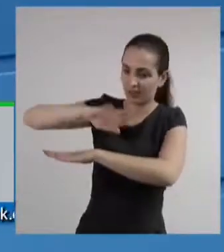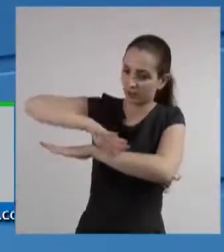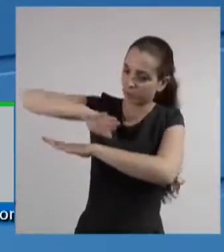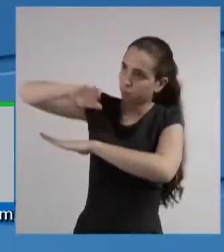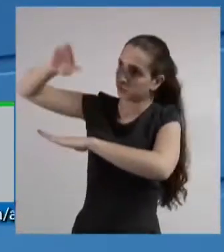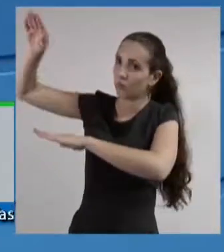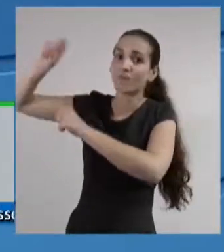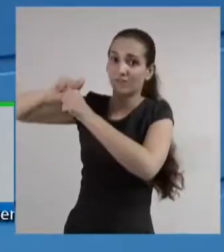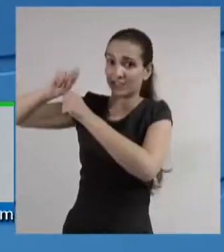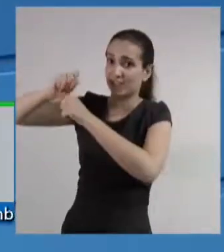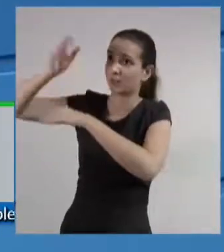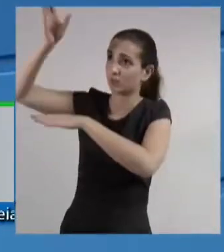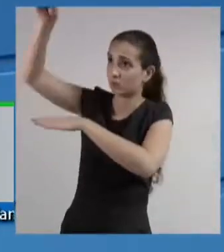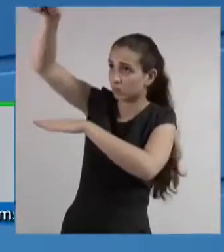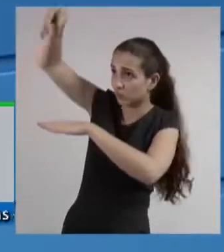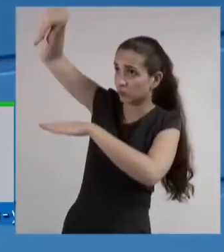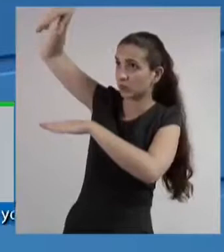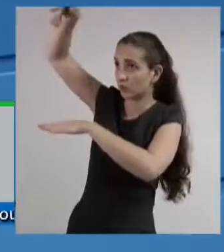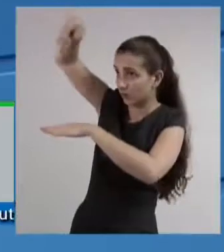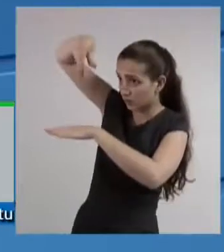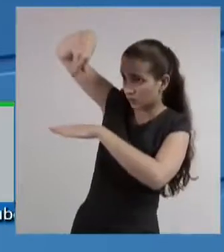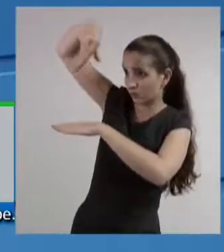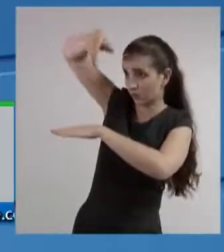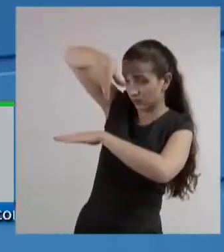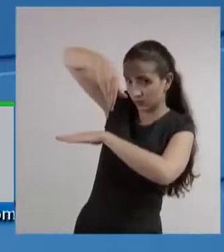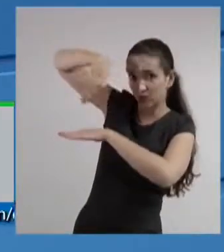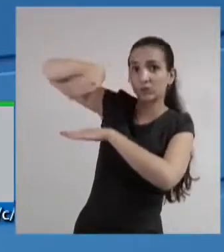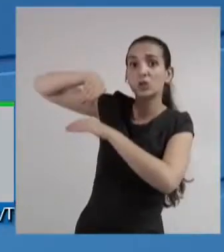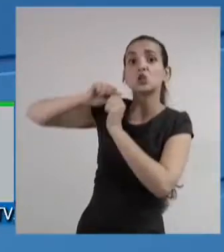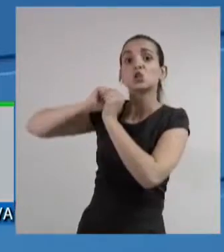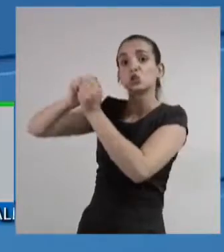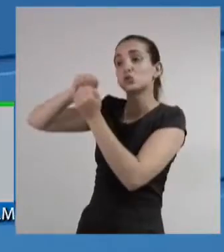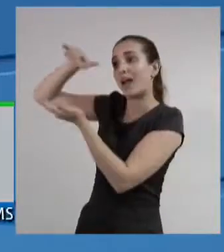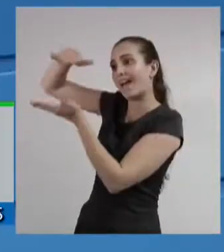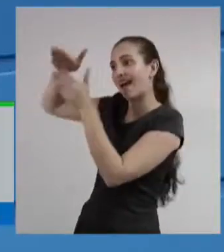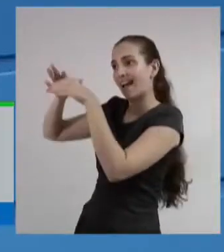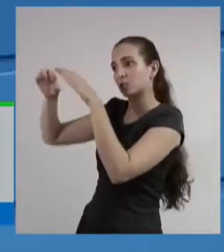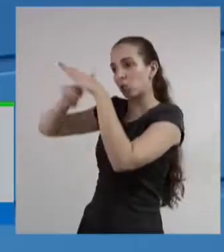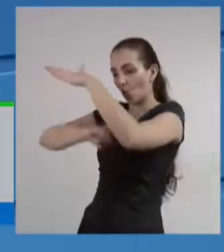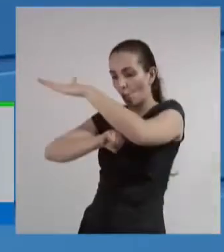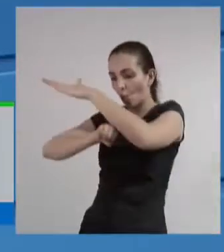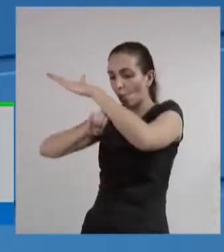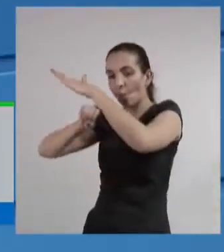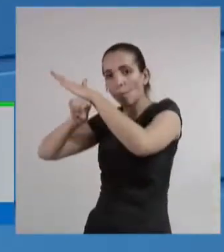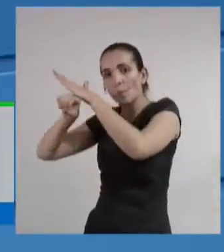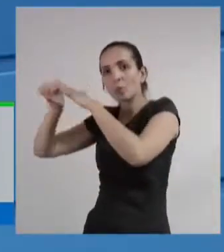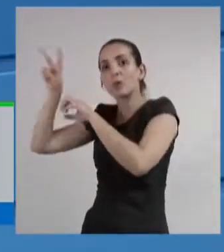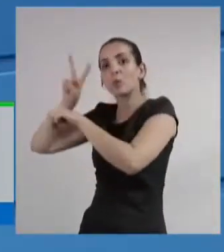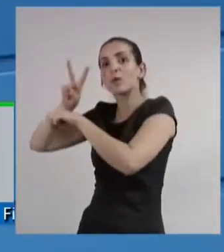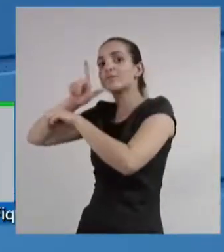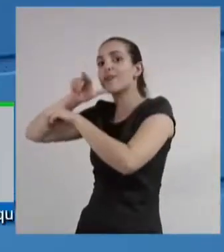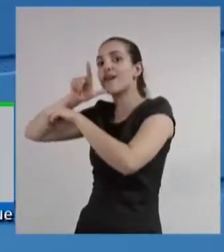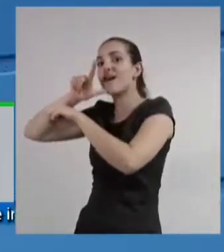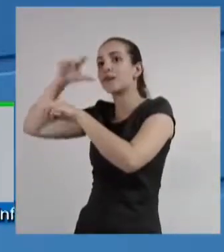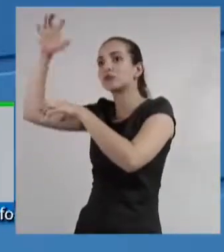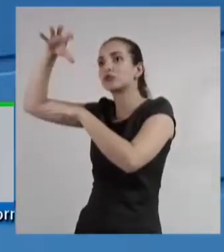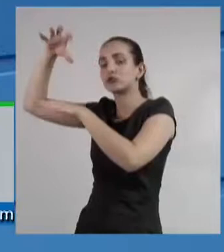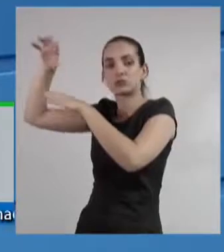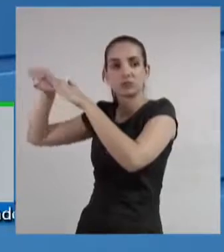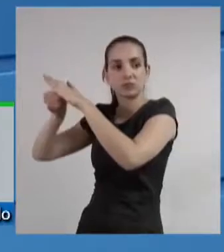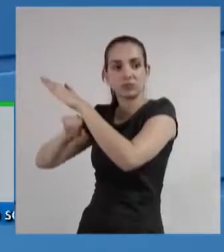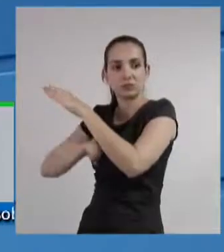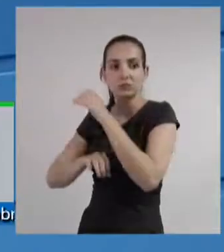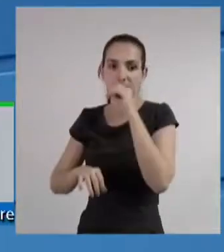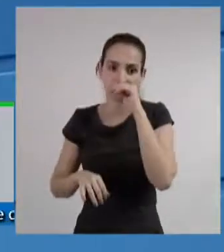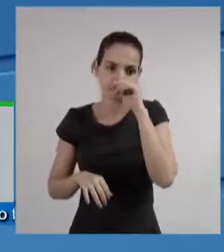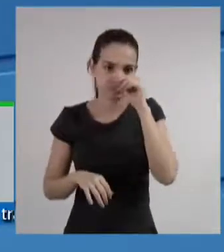Se fizer isso, seu Zé, já elimina 80% do problema. Agora, a última curva de nível que posso falar para o